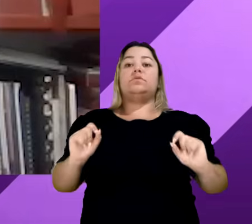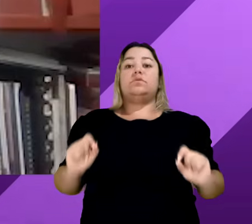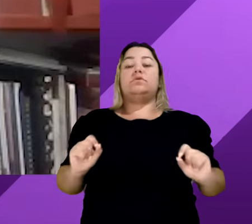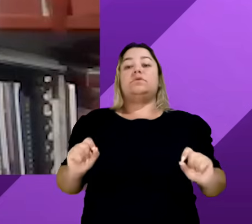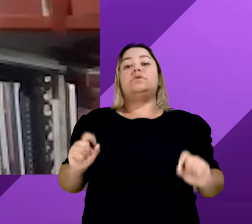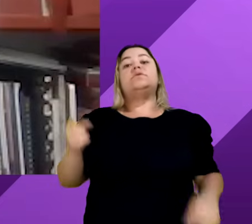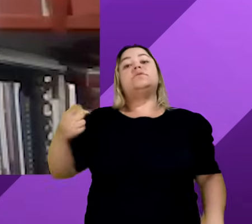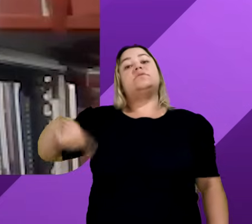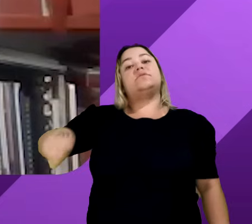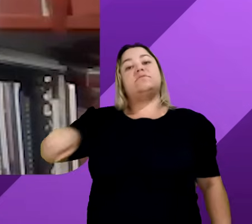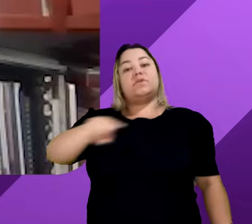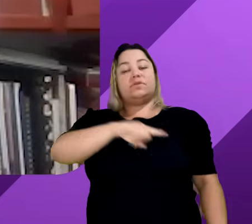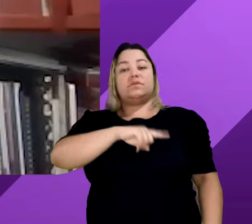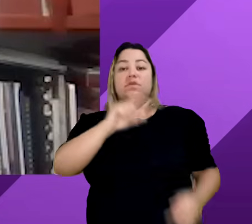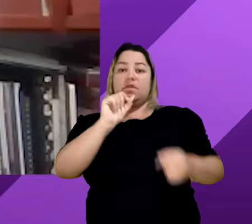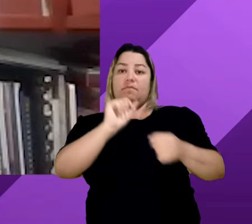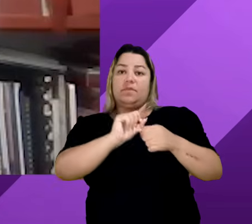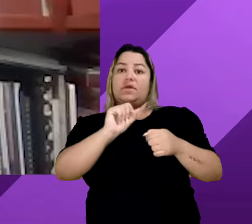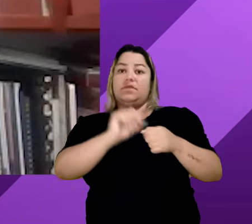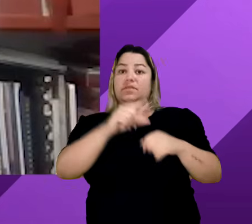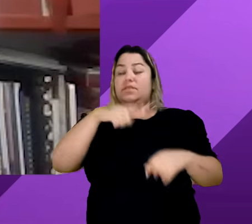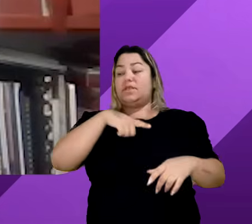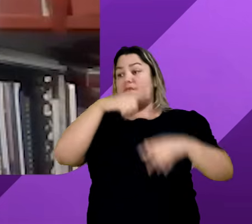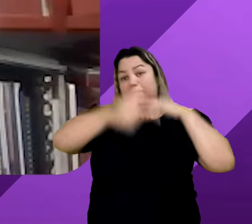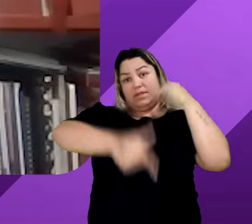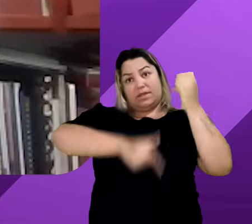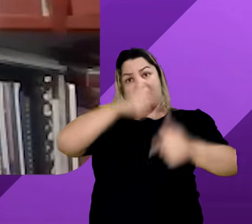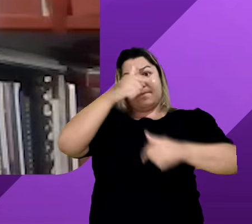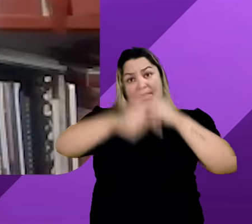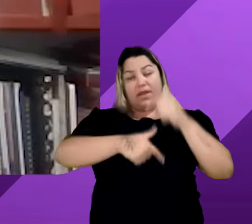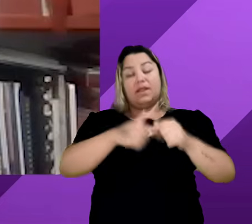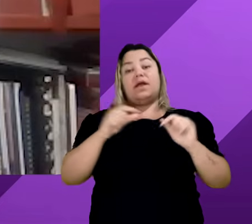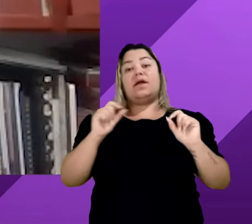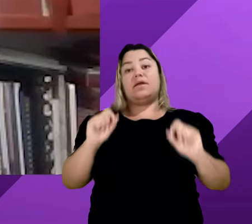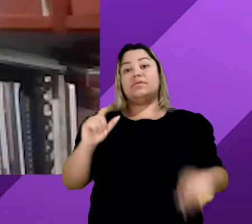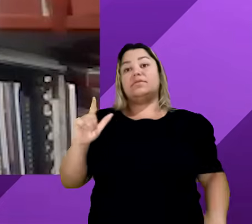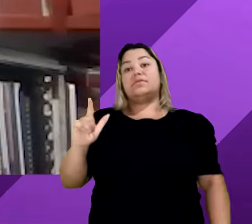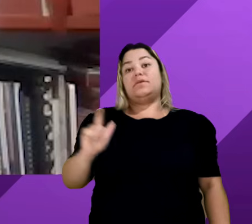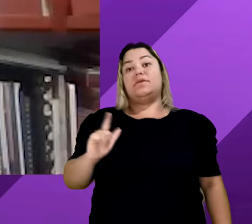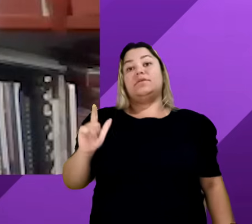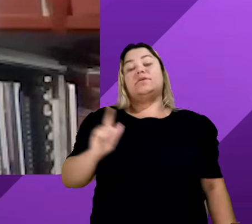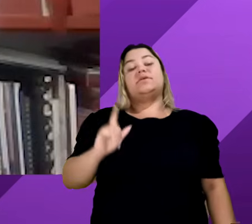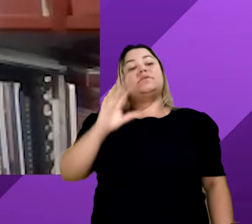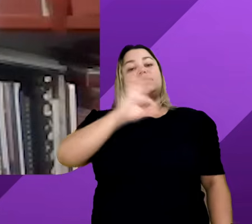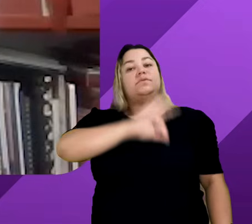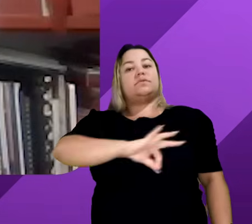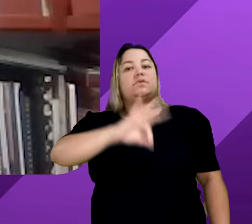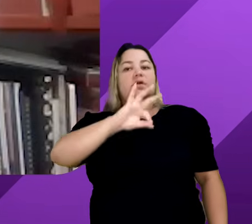que a gente tem que trabalhar, tem que receber o salário da gente,